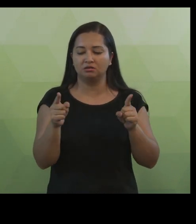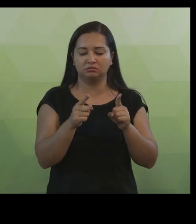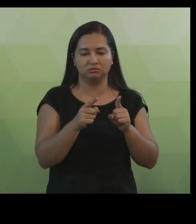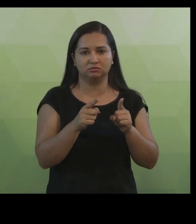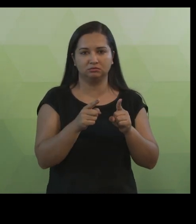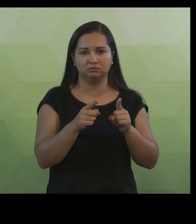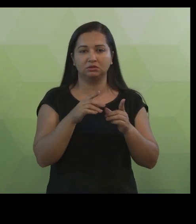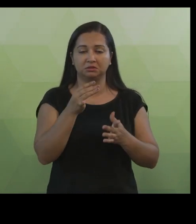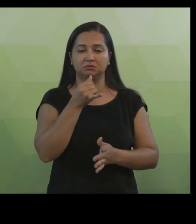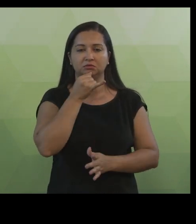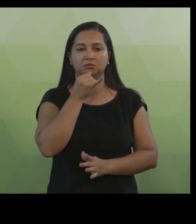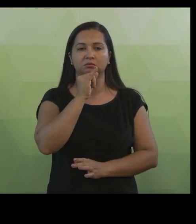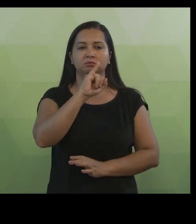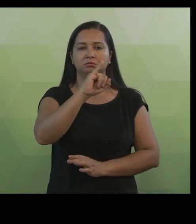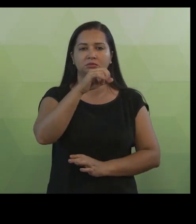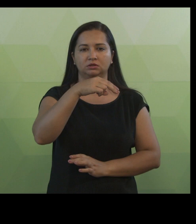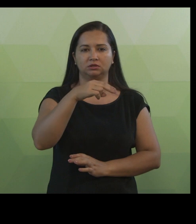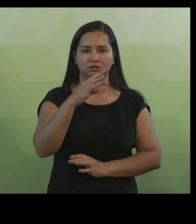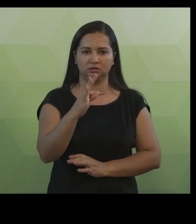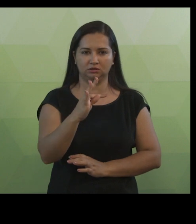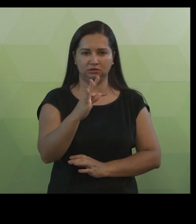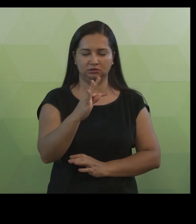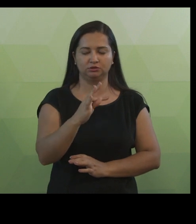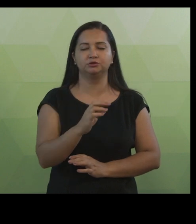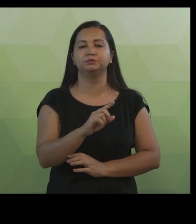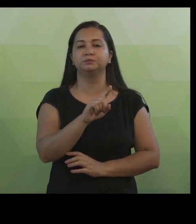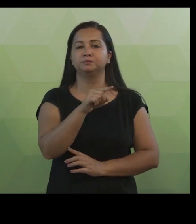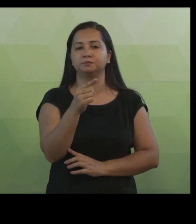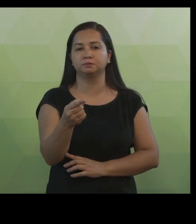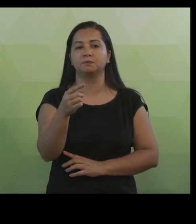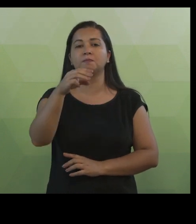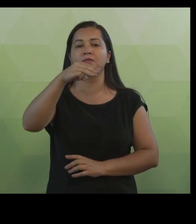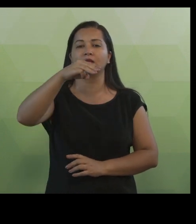Jan, Fev, Mar e Abre. Então ele tem 4